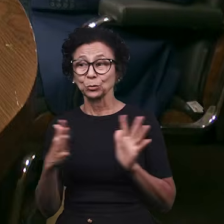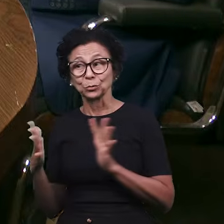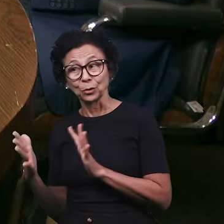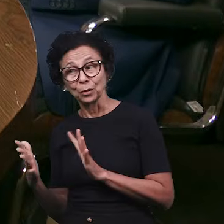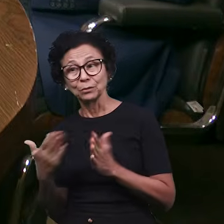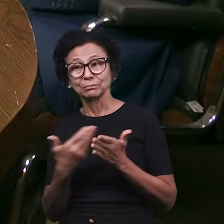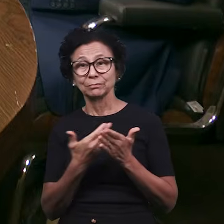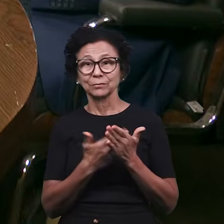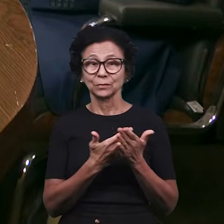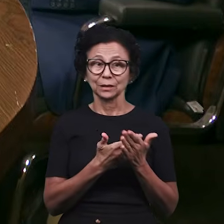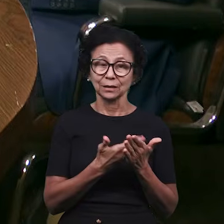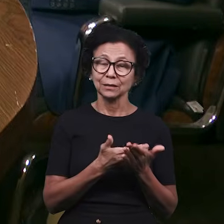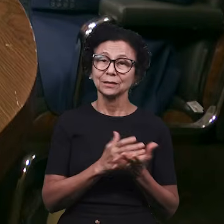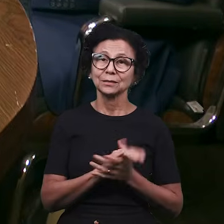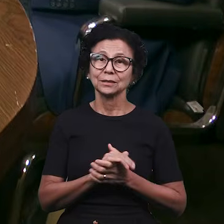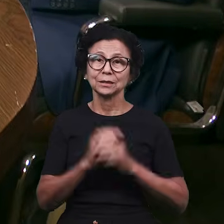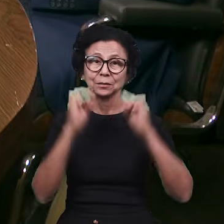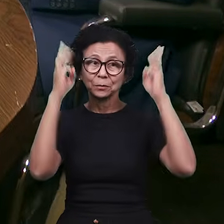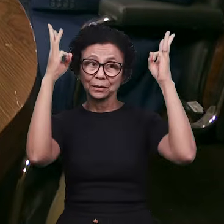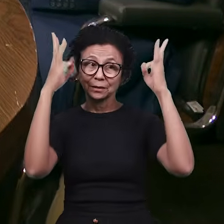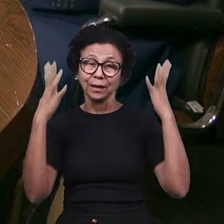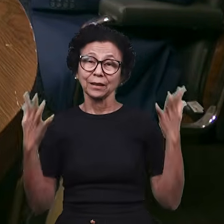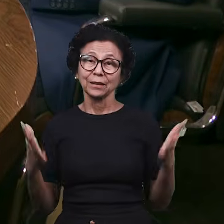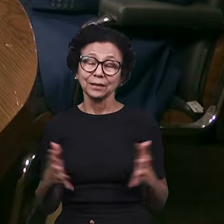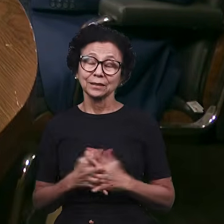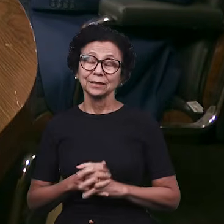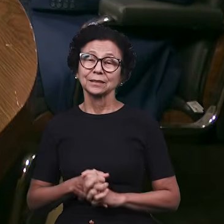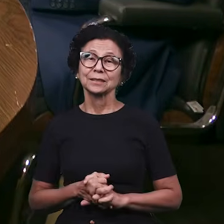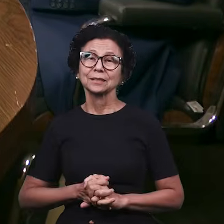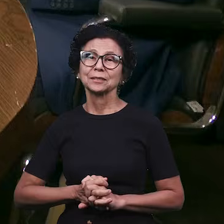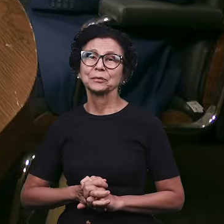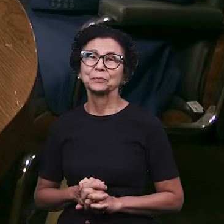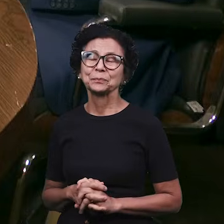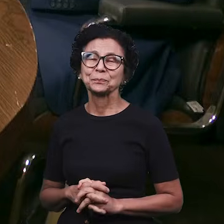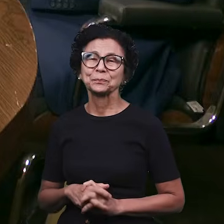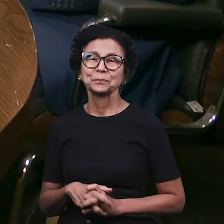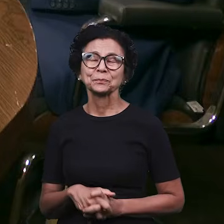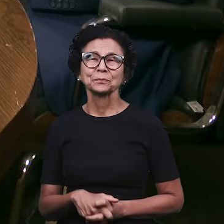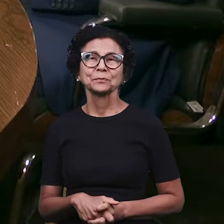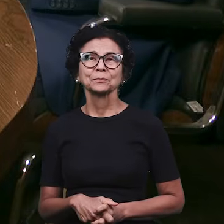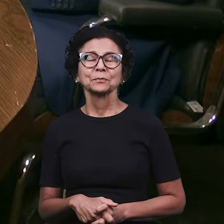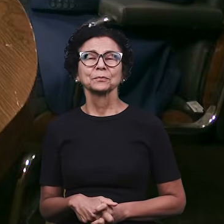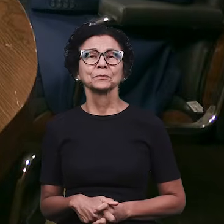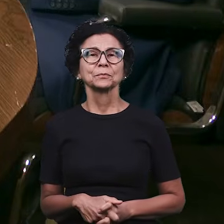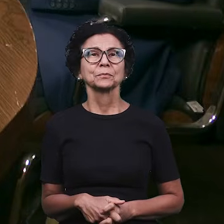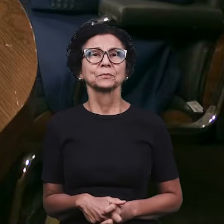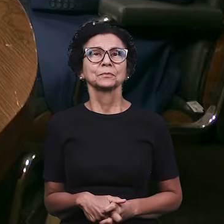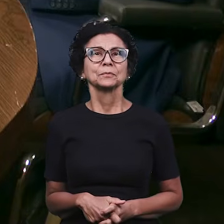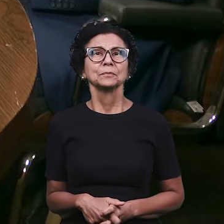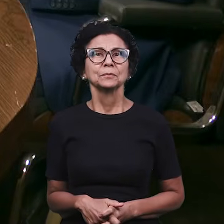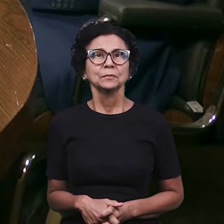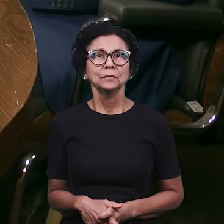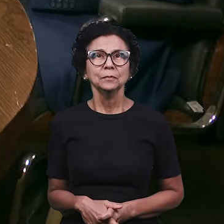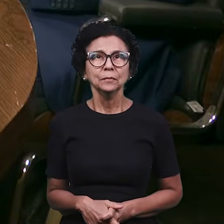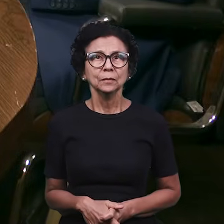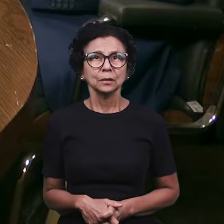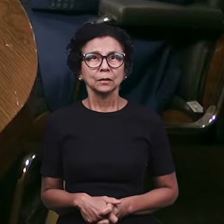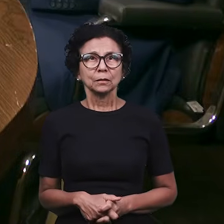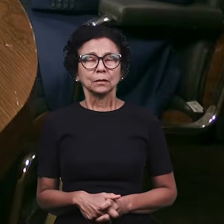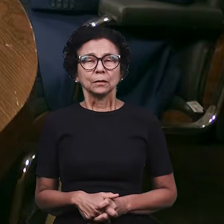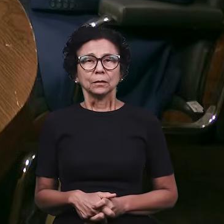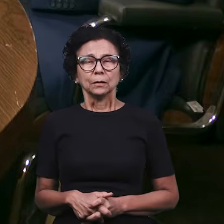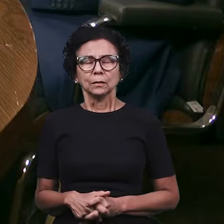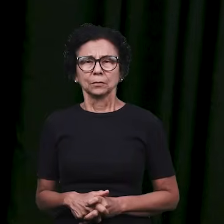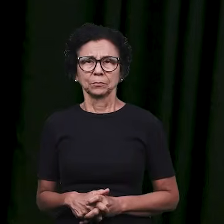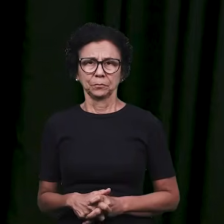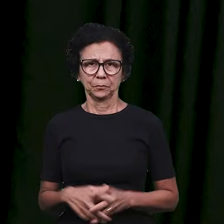meses. Deixou saudade pro povo de Deus. É isso mesmo. Agora nós queremos ler aqui no capítulo 31. Há vários pontos interessantes